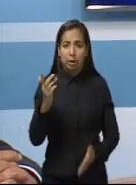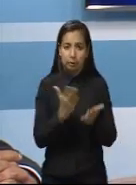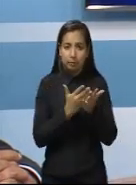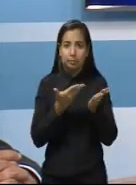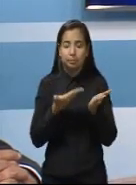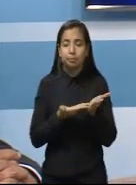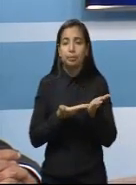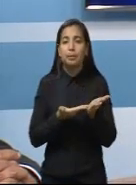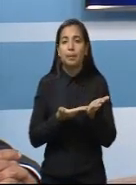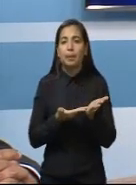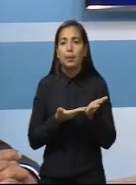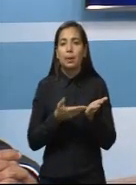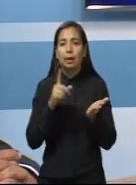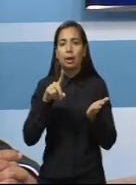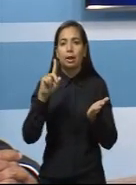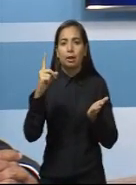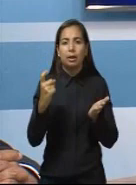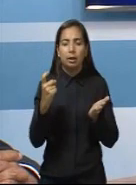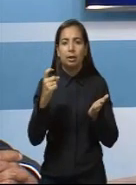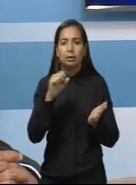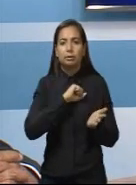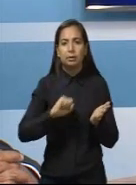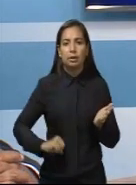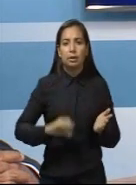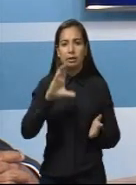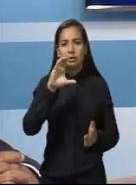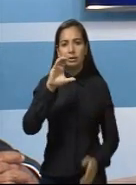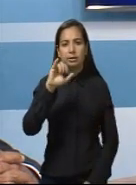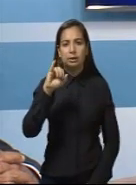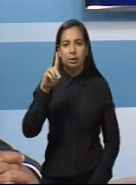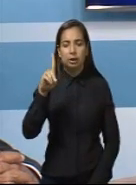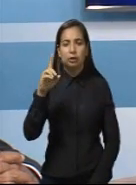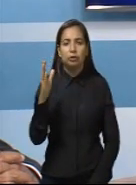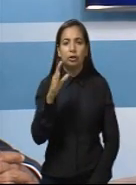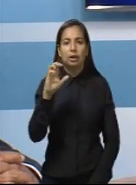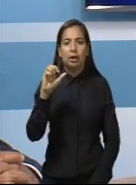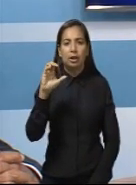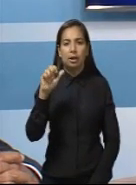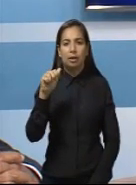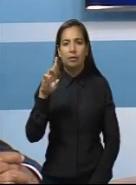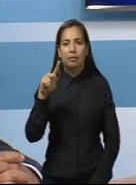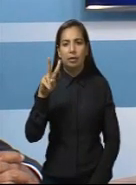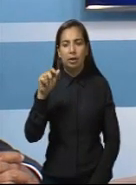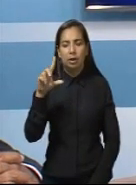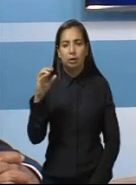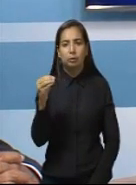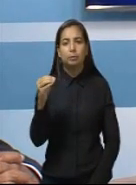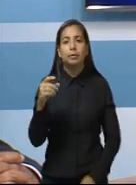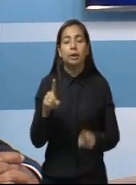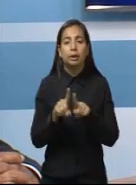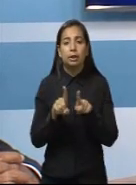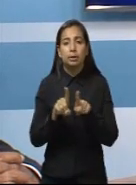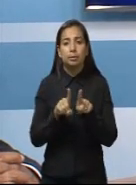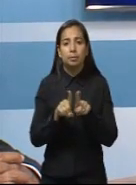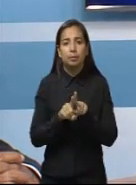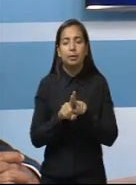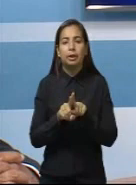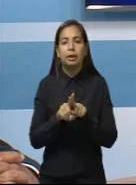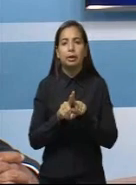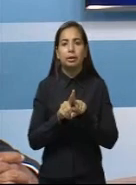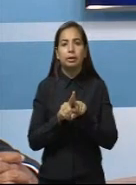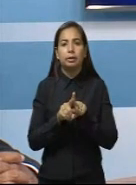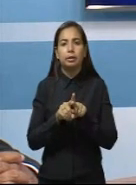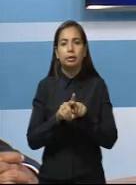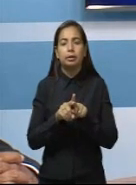é composta pelo ex-senador e jornalista Cid Carvalho, o professor Dr. Rui Martinho Rodrigues, o artista